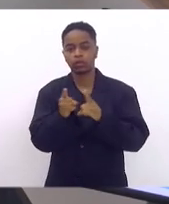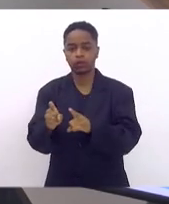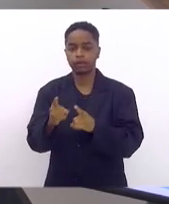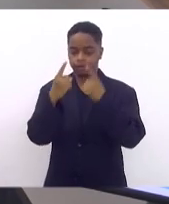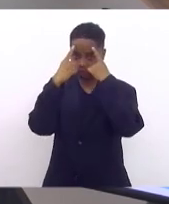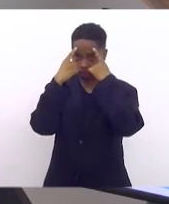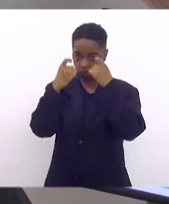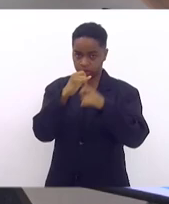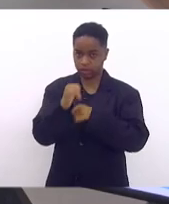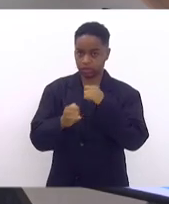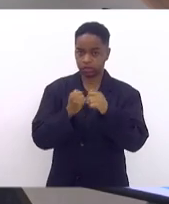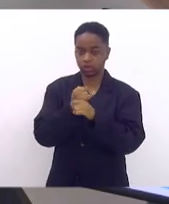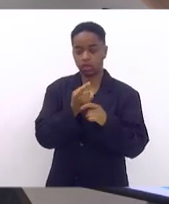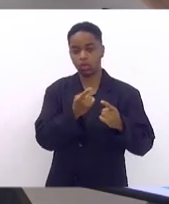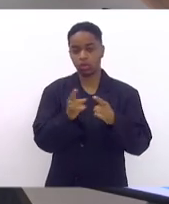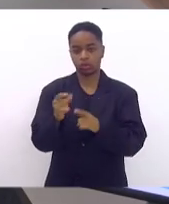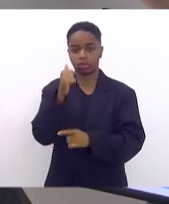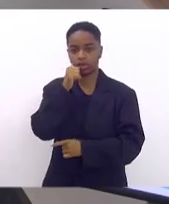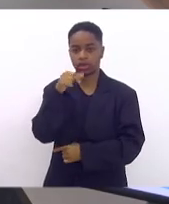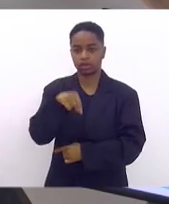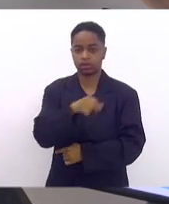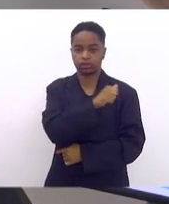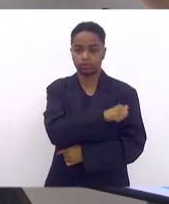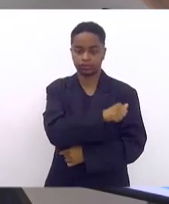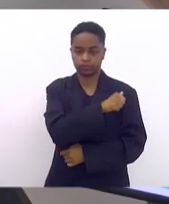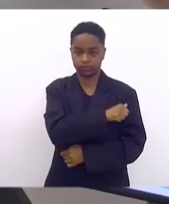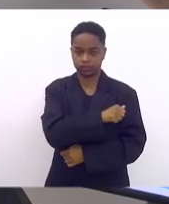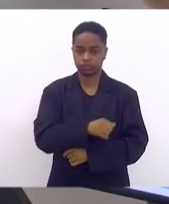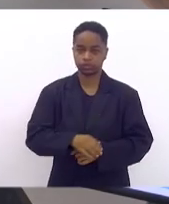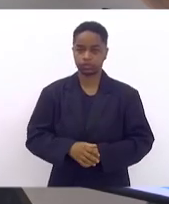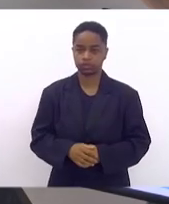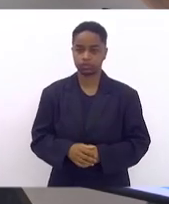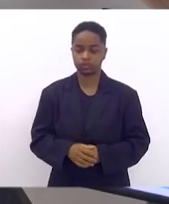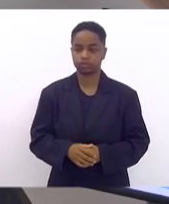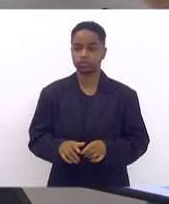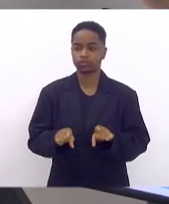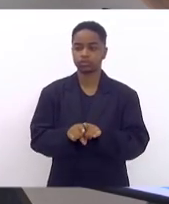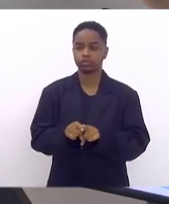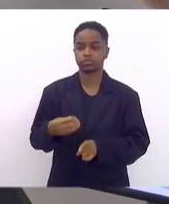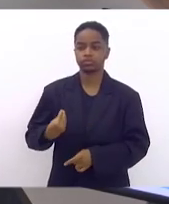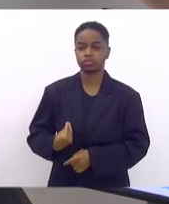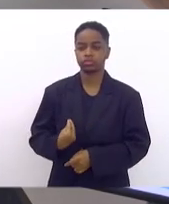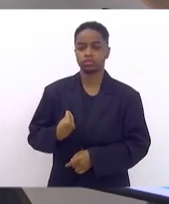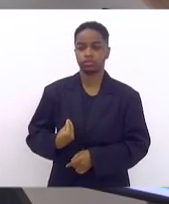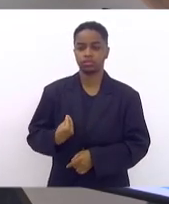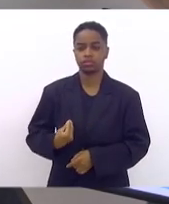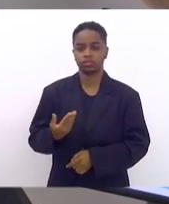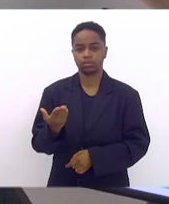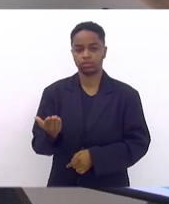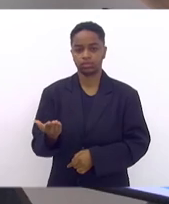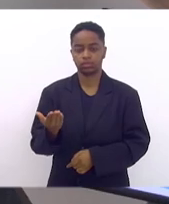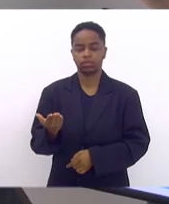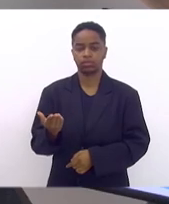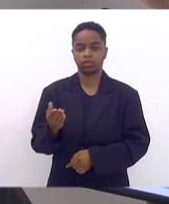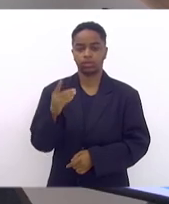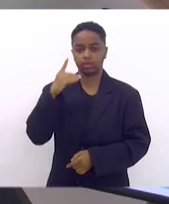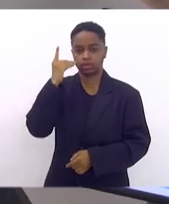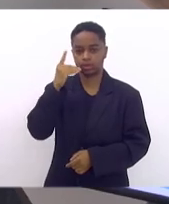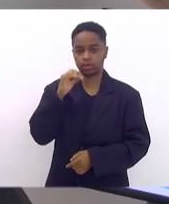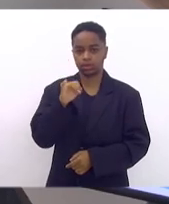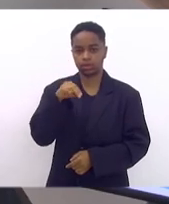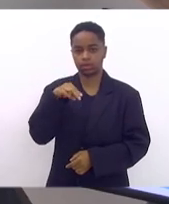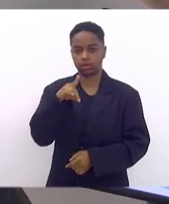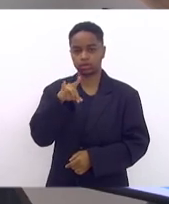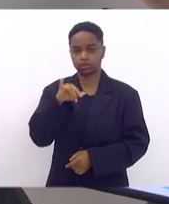violência cibernética contra as mulheres no Estado do Rio de Janeiro, e contando com a presença da excelentíssima senhora deputada